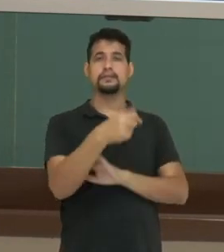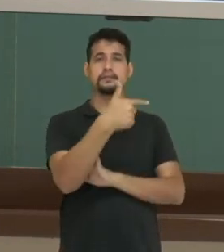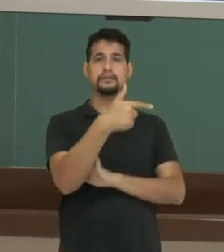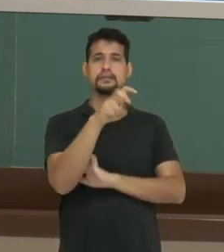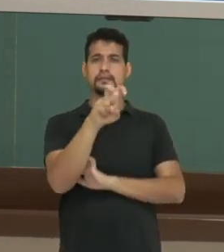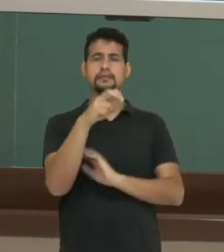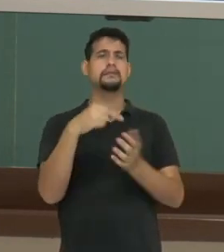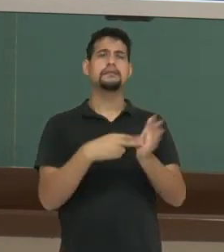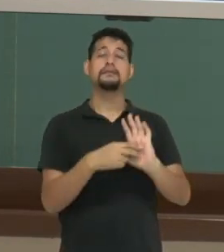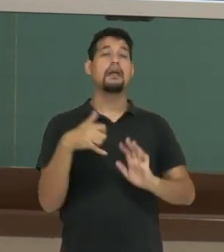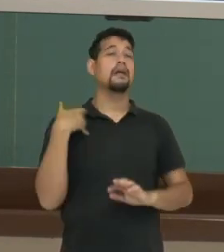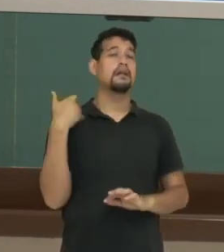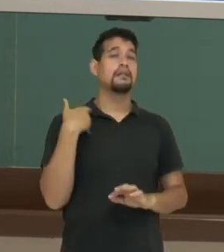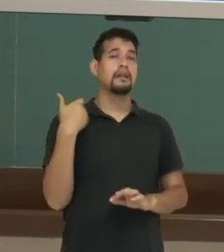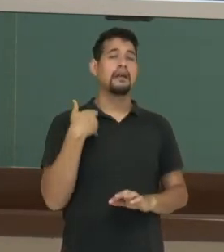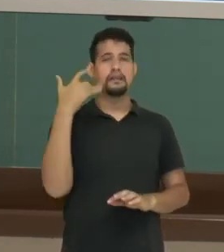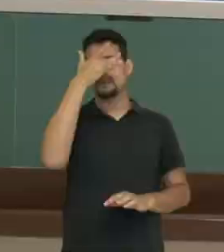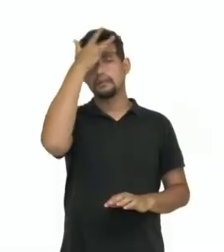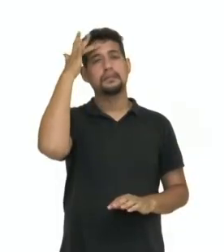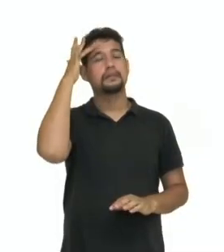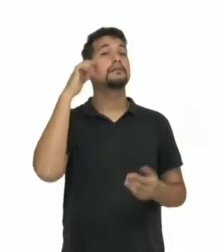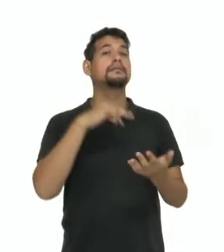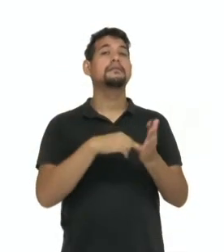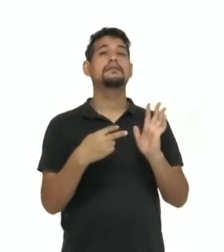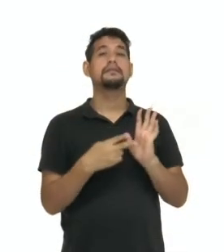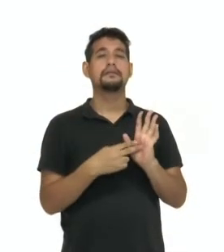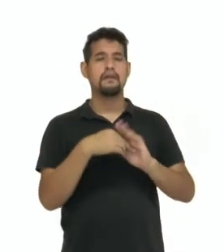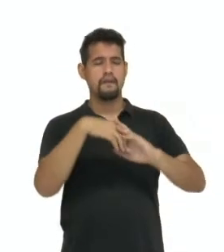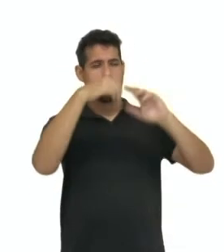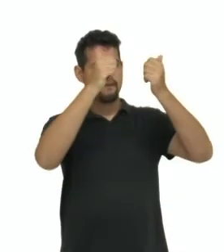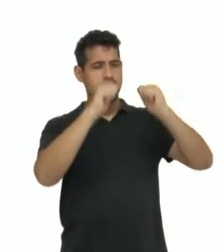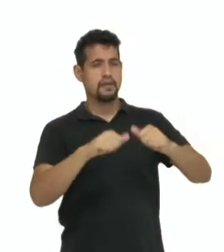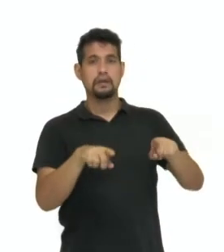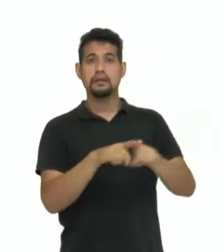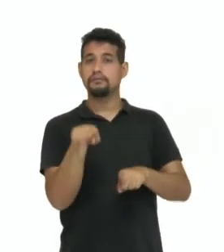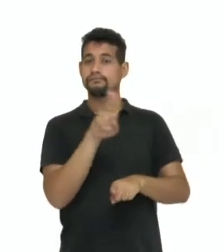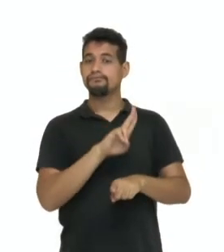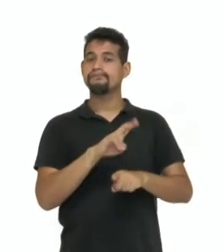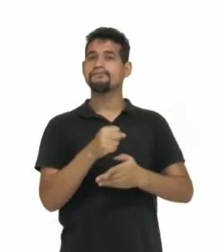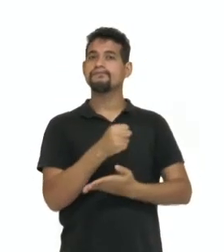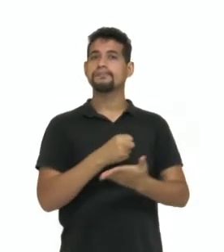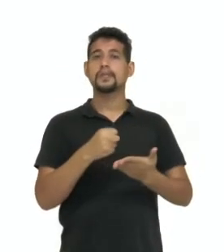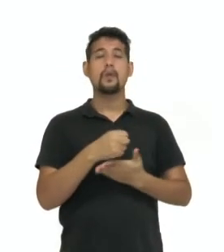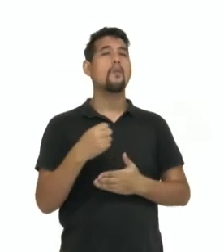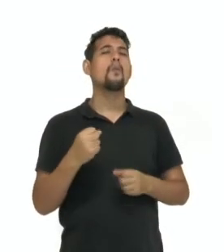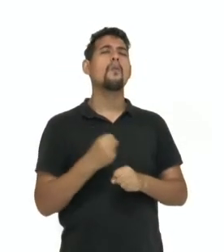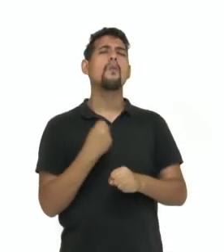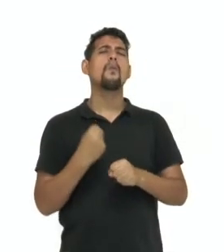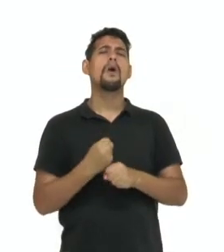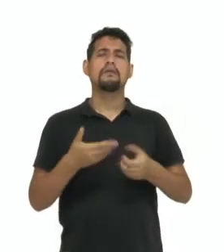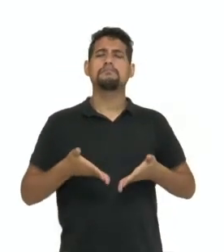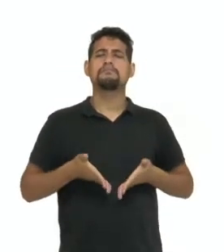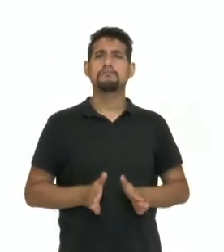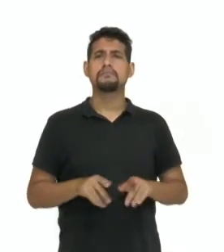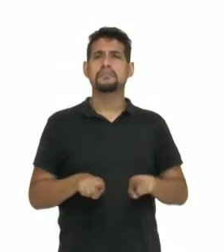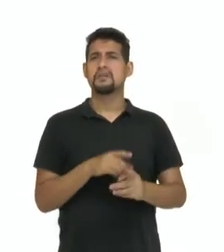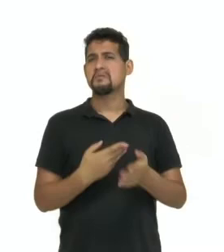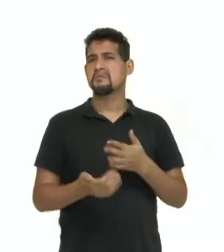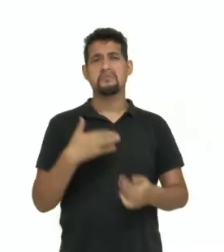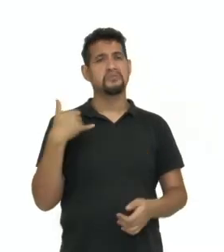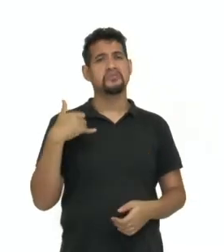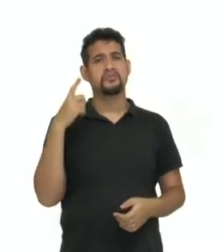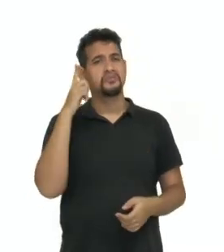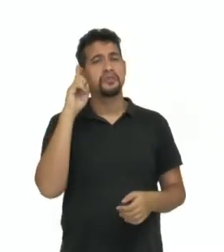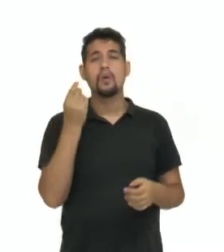25º, a idade do atleta será aferida tomando-se por base o ano do nascimento, independente do dia e do